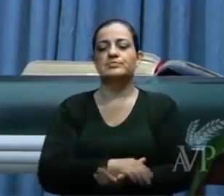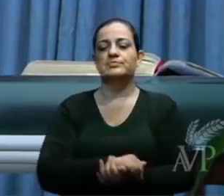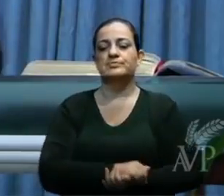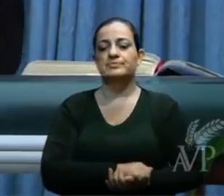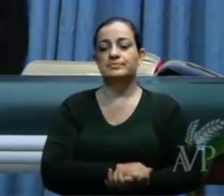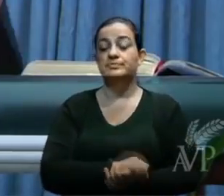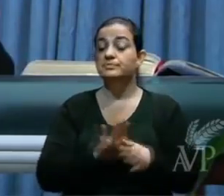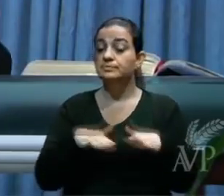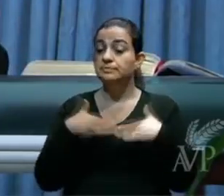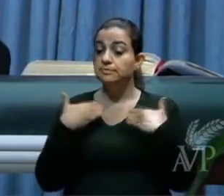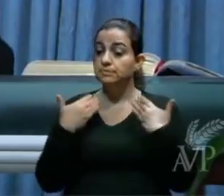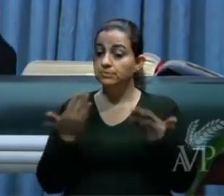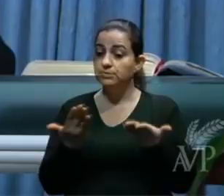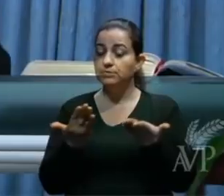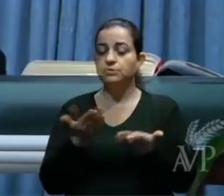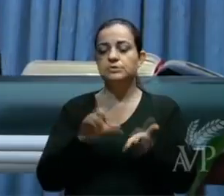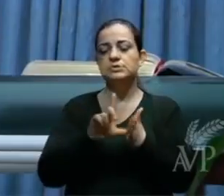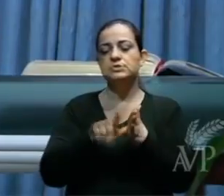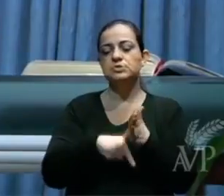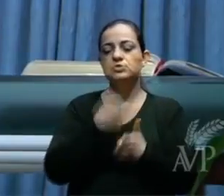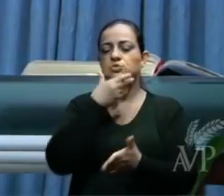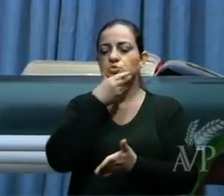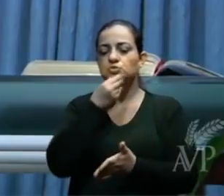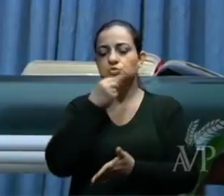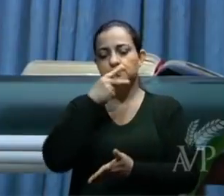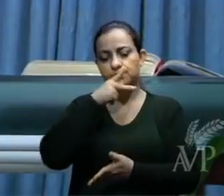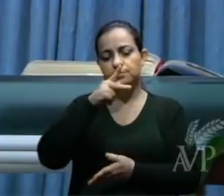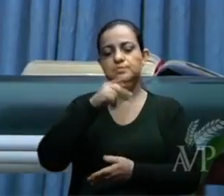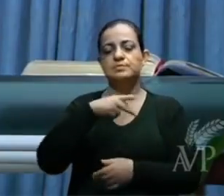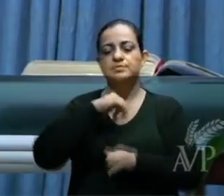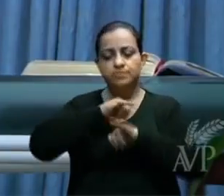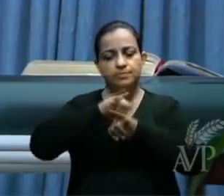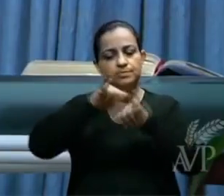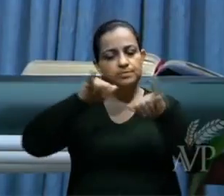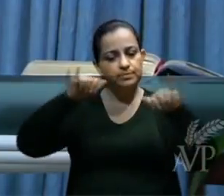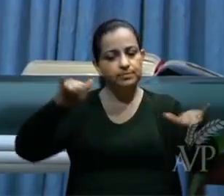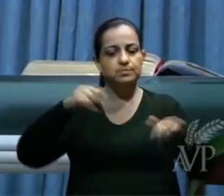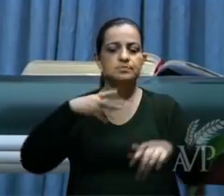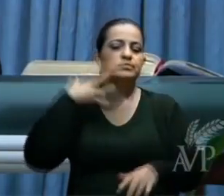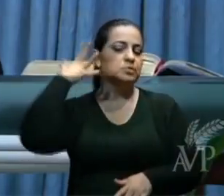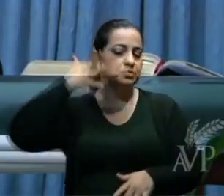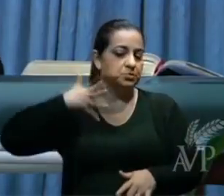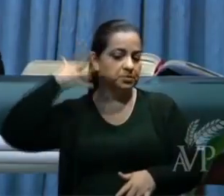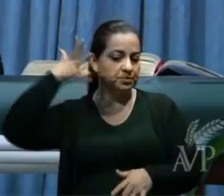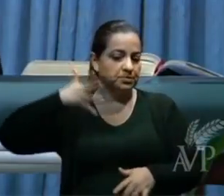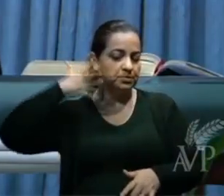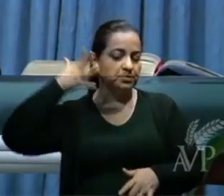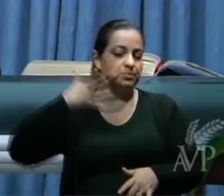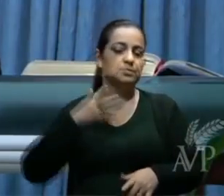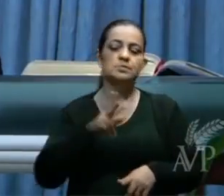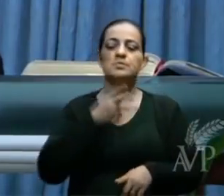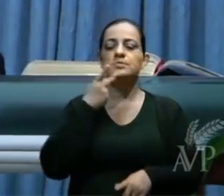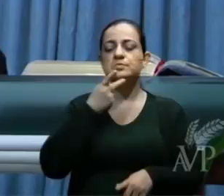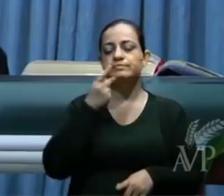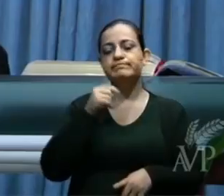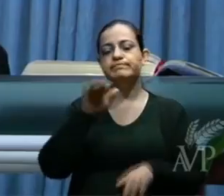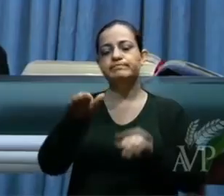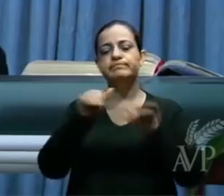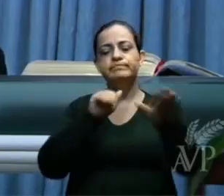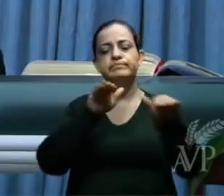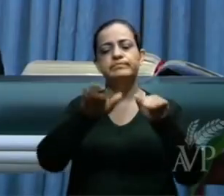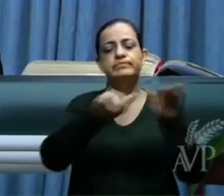então logo que o irmão branagh ele pegou essa mensagem ele chamou algumas